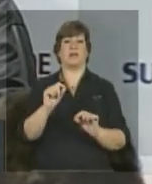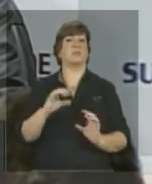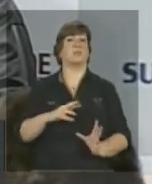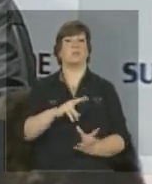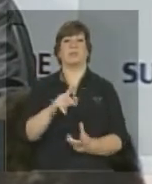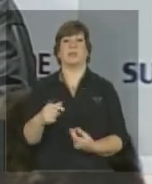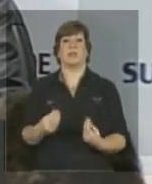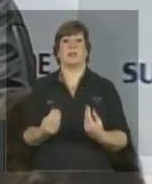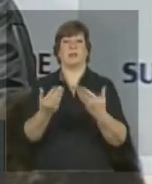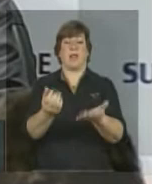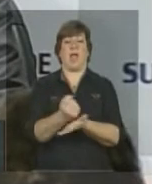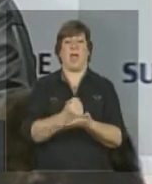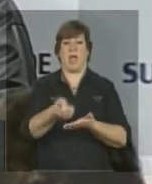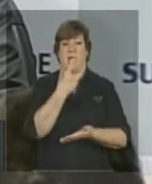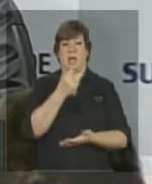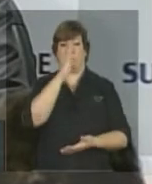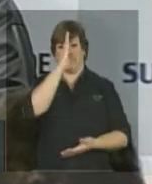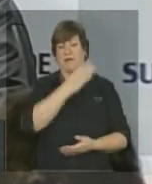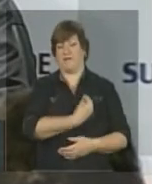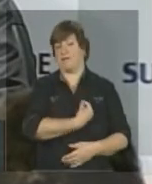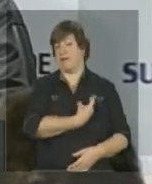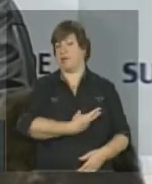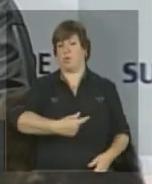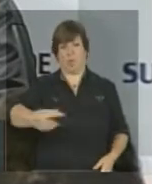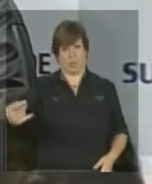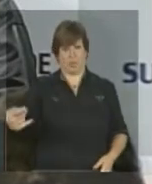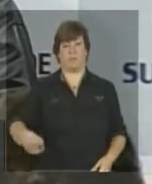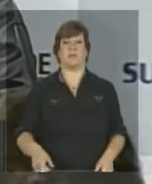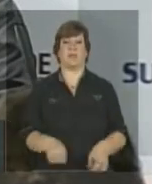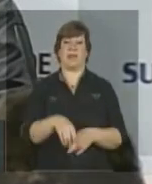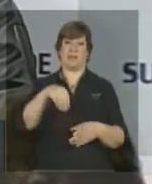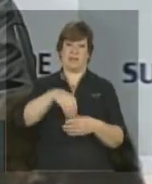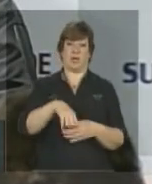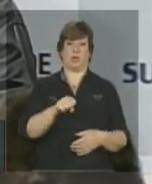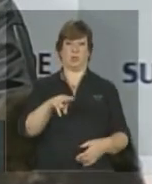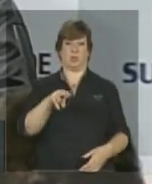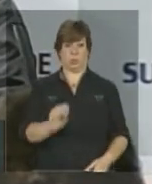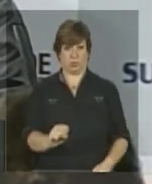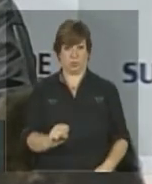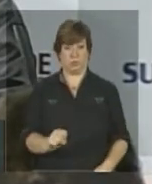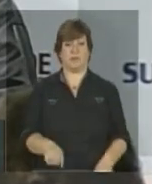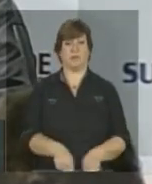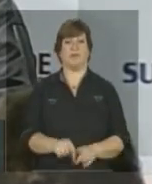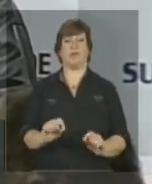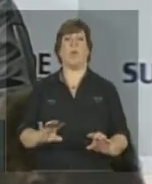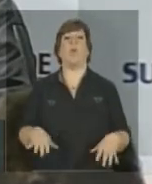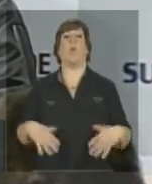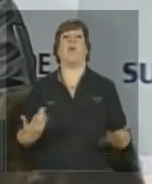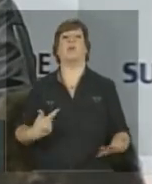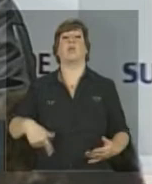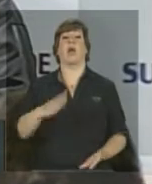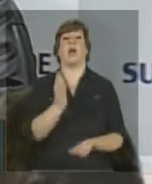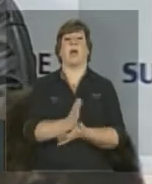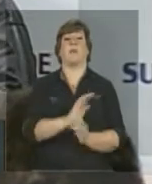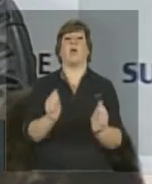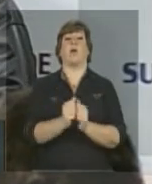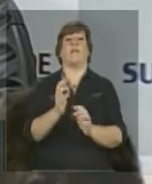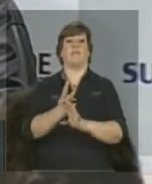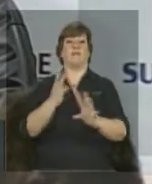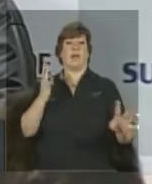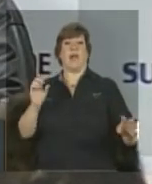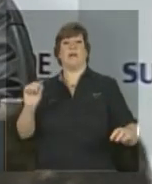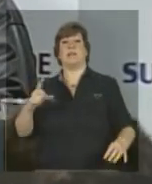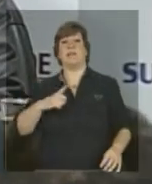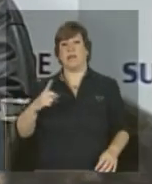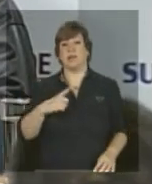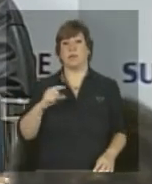do sistema público de saúde também. E uma pergunta que normalmente se faz é quando que nós vamos acabar com as filas? Então, também é